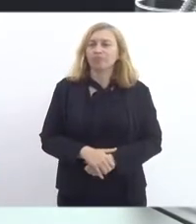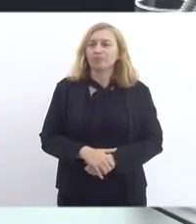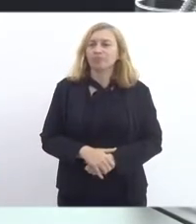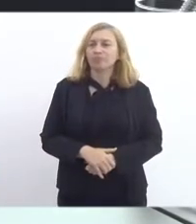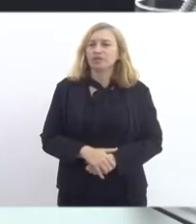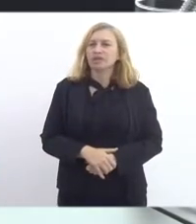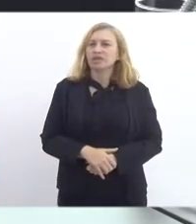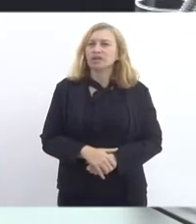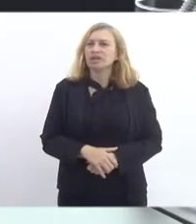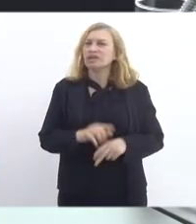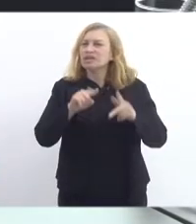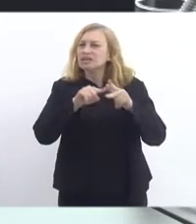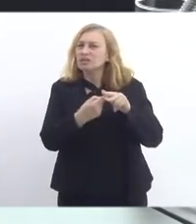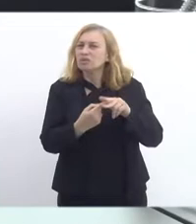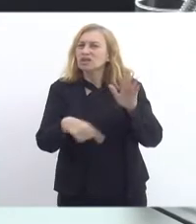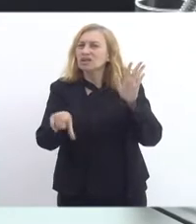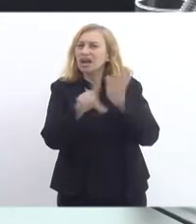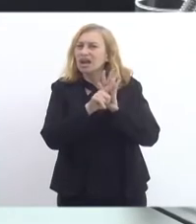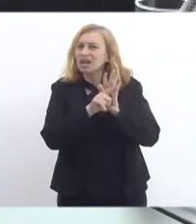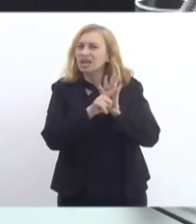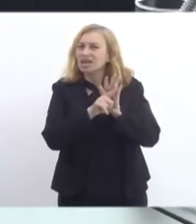e ela está alterando a lei